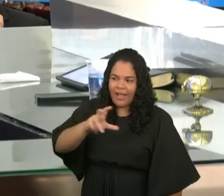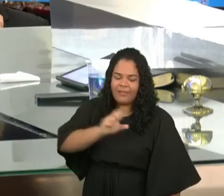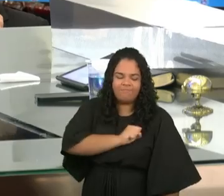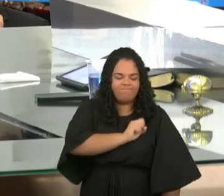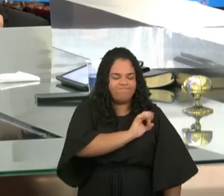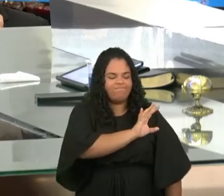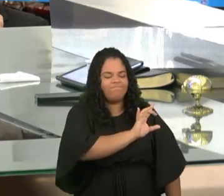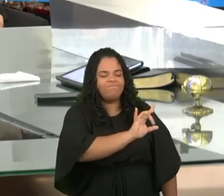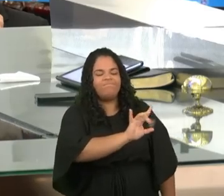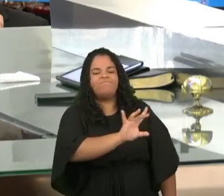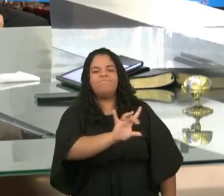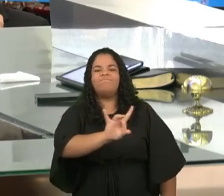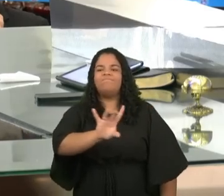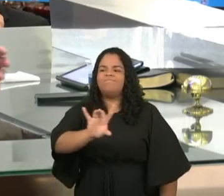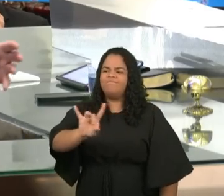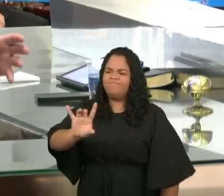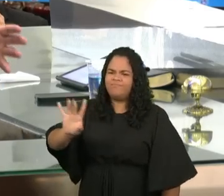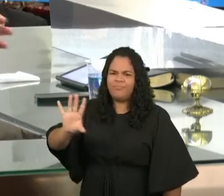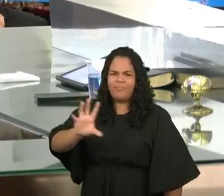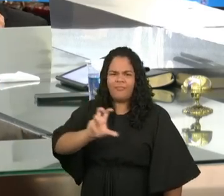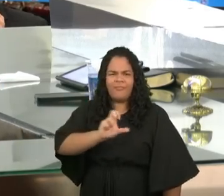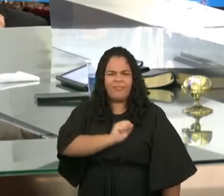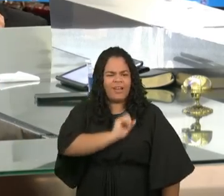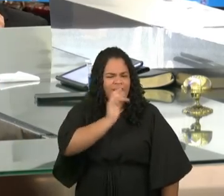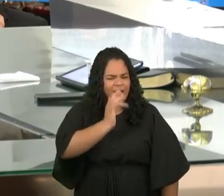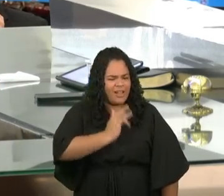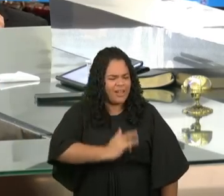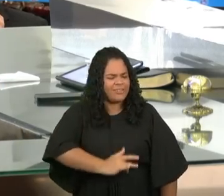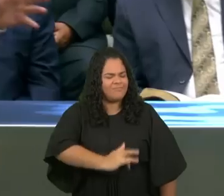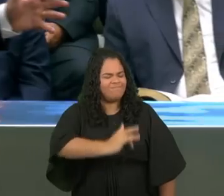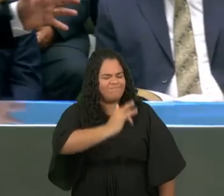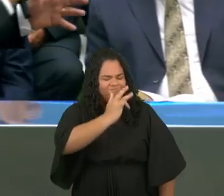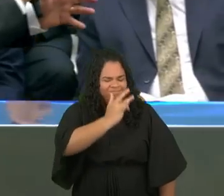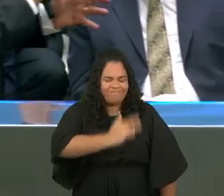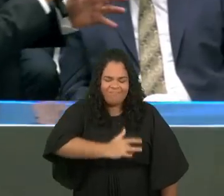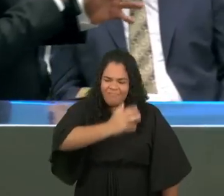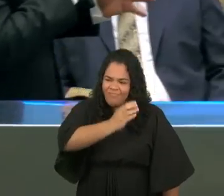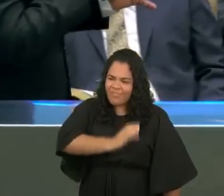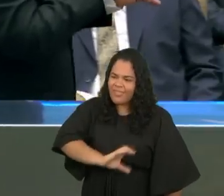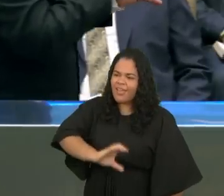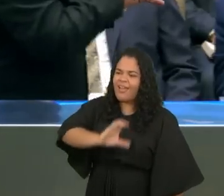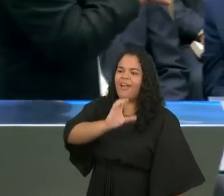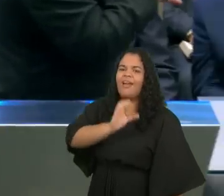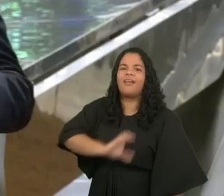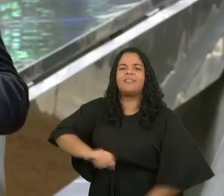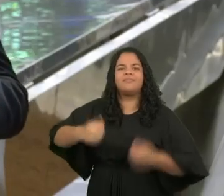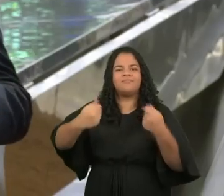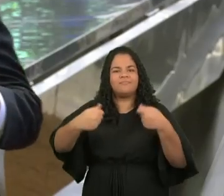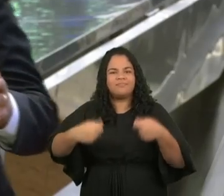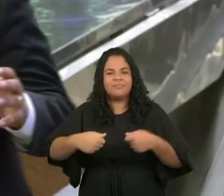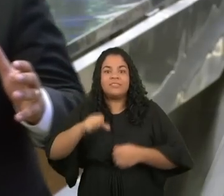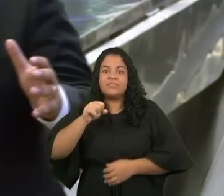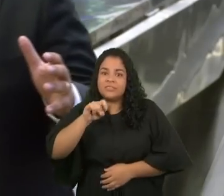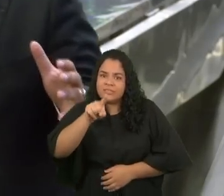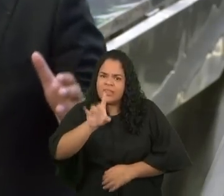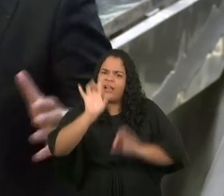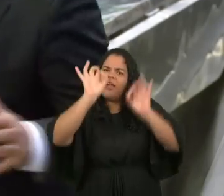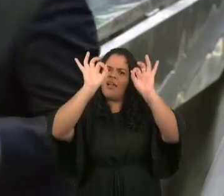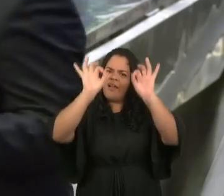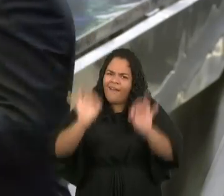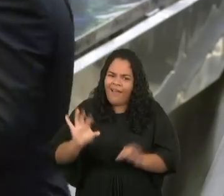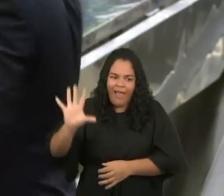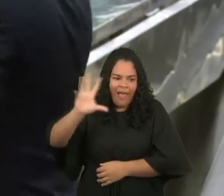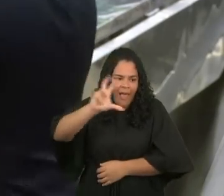Compaixão. Compaixão. Compaixão. Se você amar as pessoas como Deus